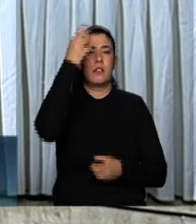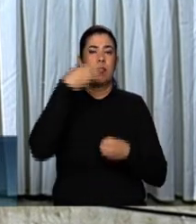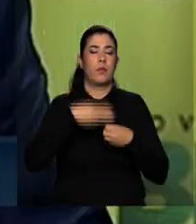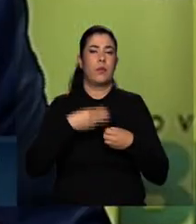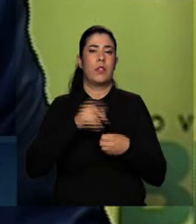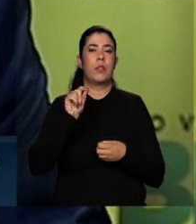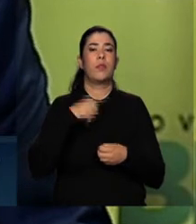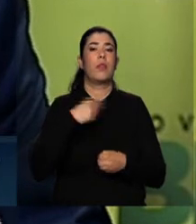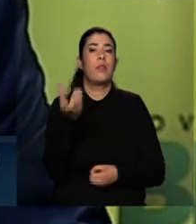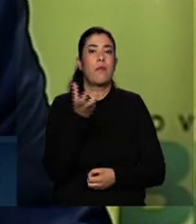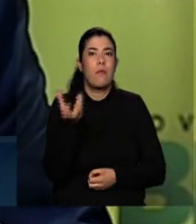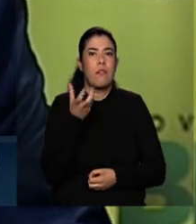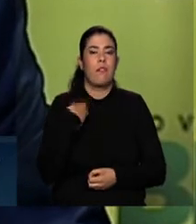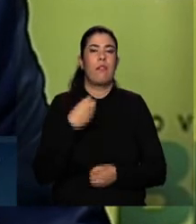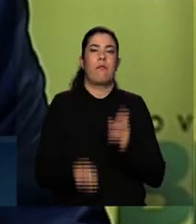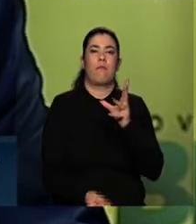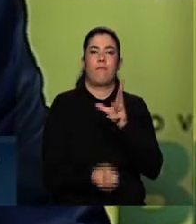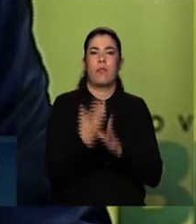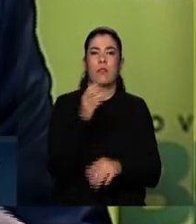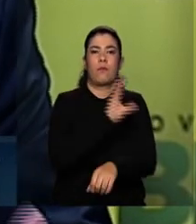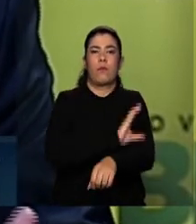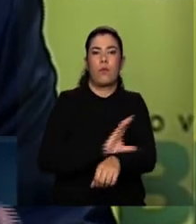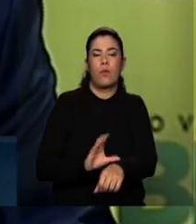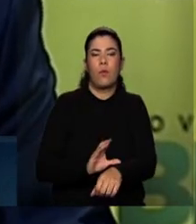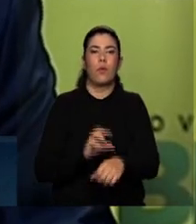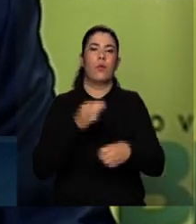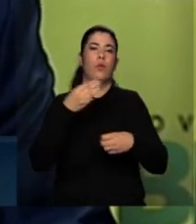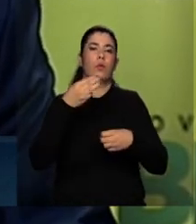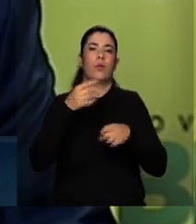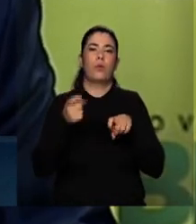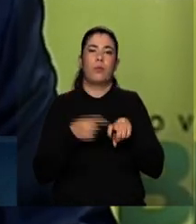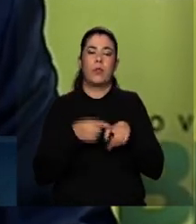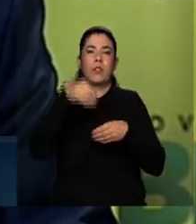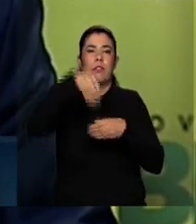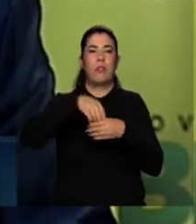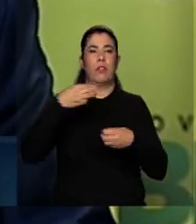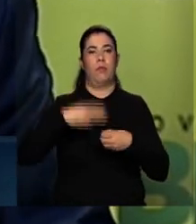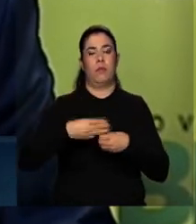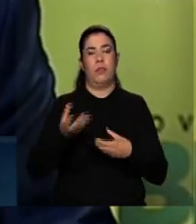seja pleitear a abertura de um curso de medicina na cidade.